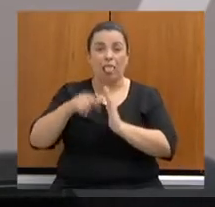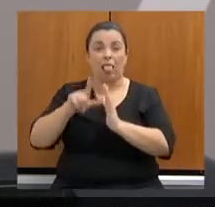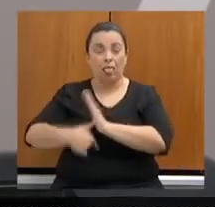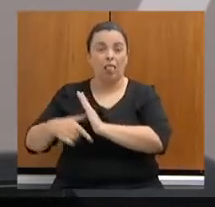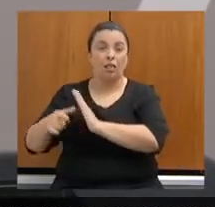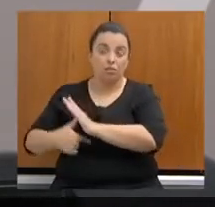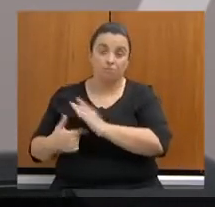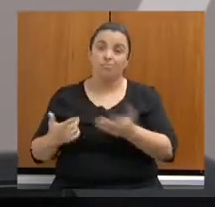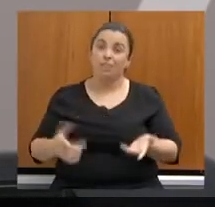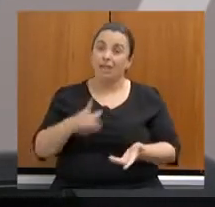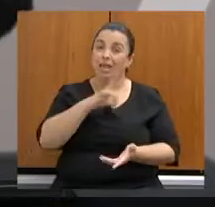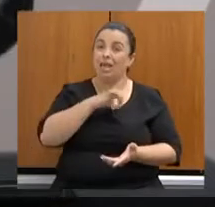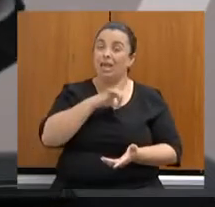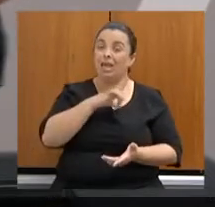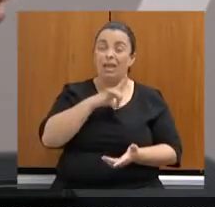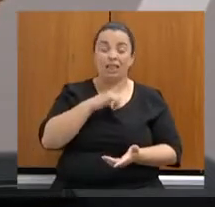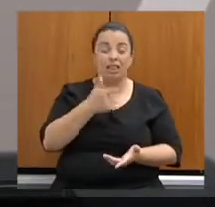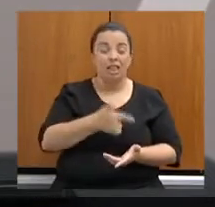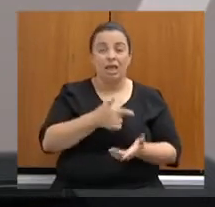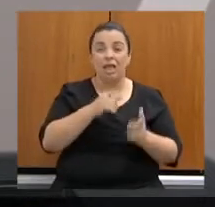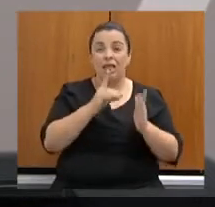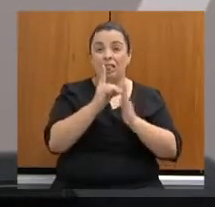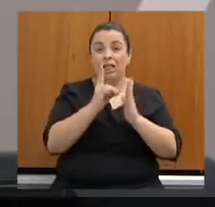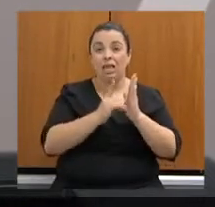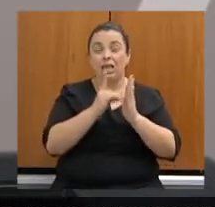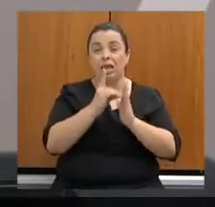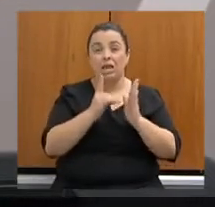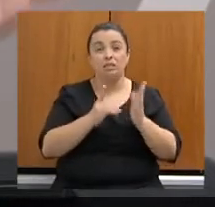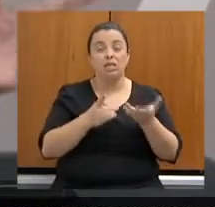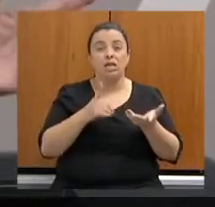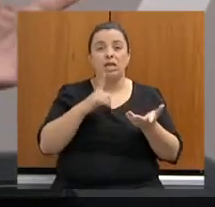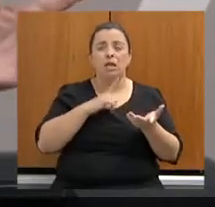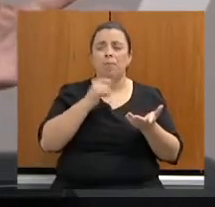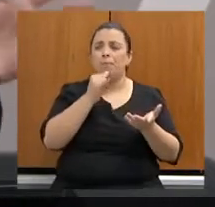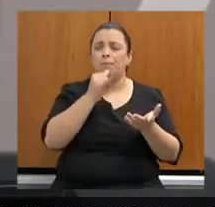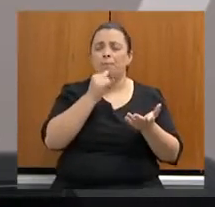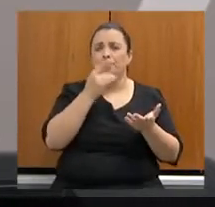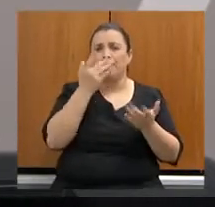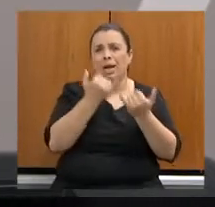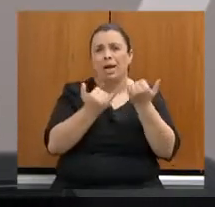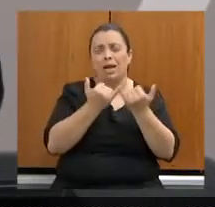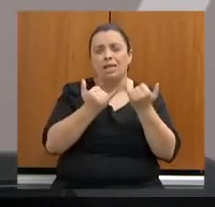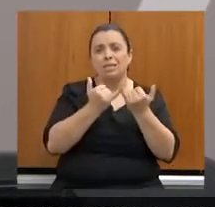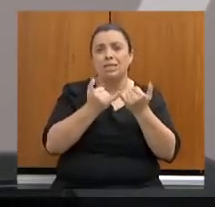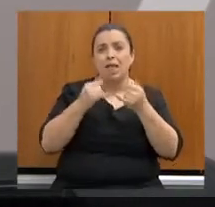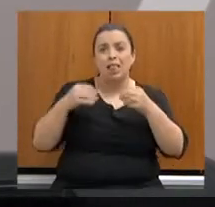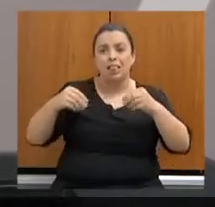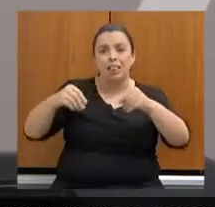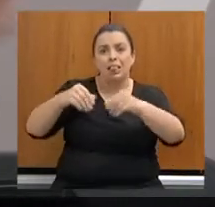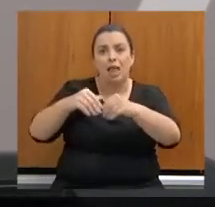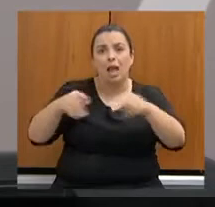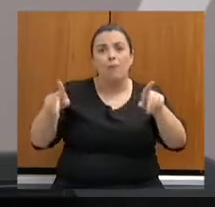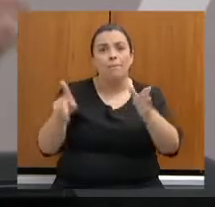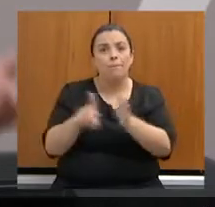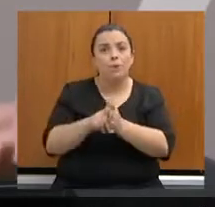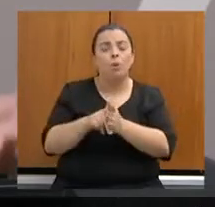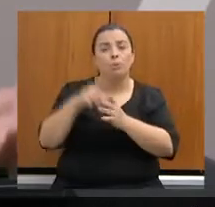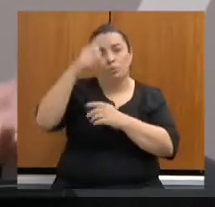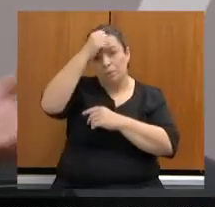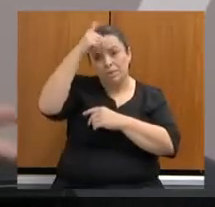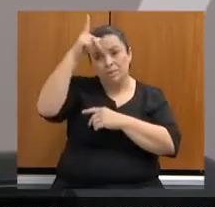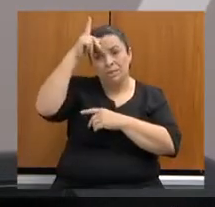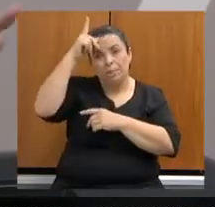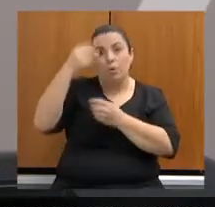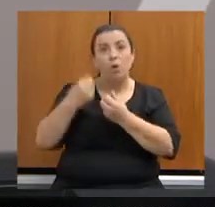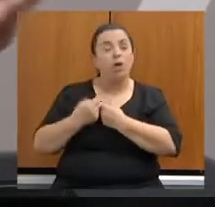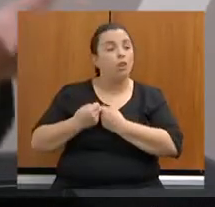pegando quase a totalidade de terras dos Municípios para poder entregar para alguns grupos